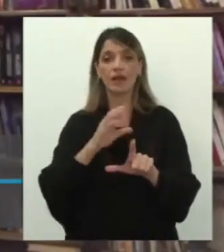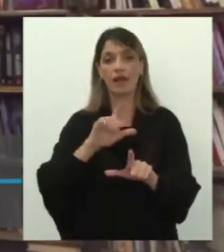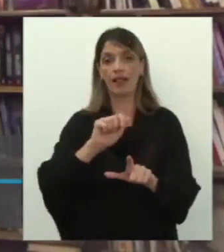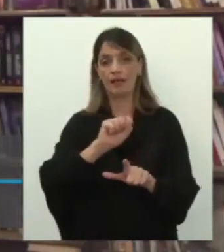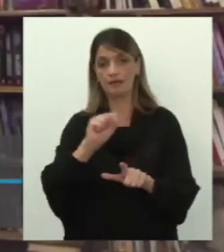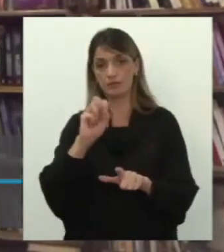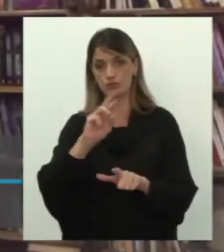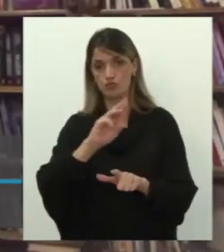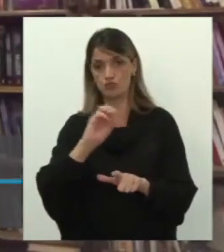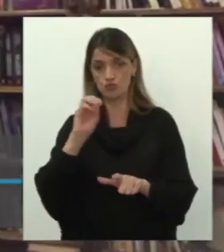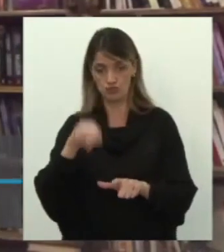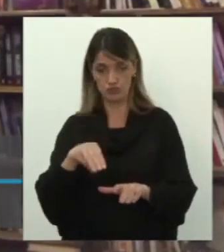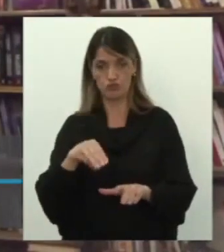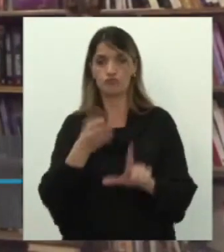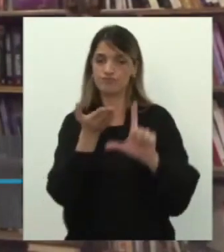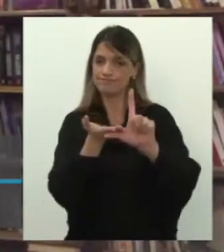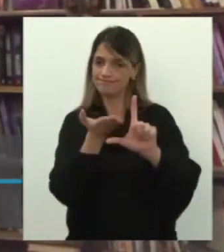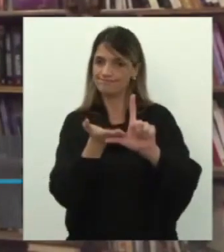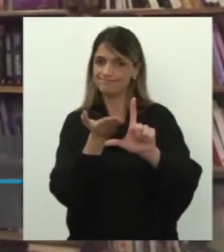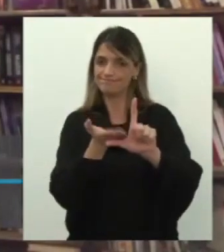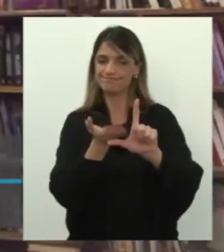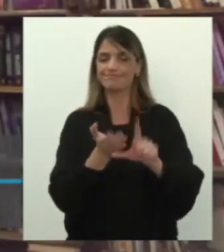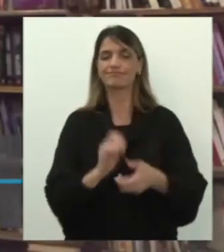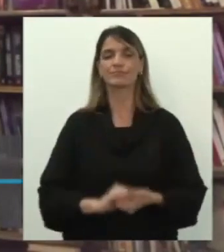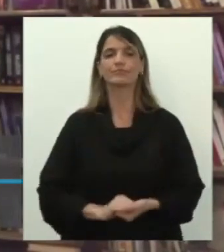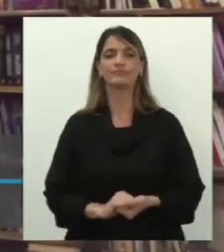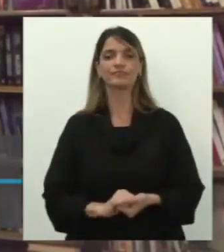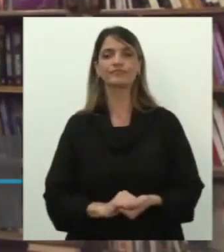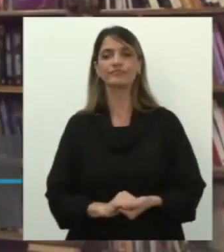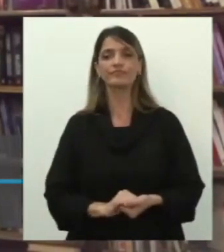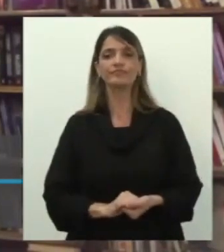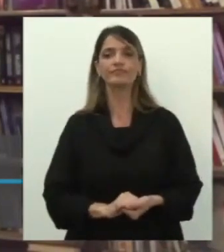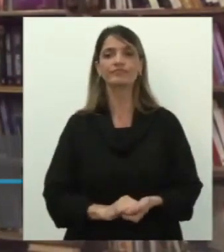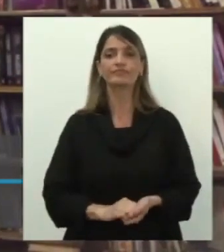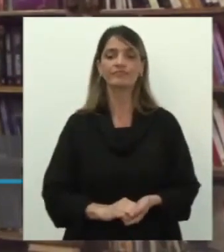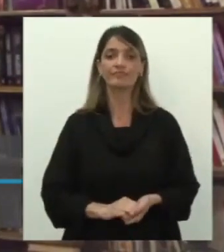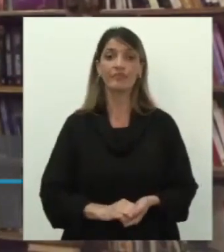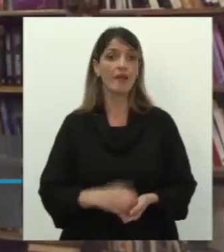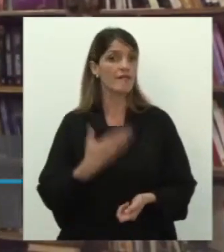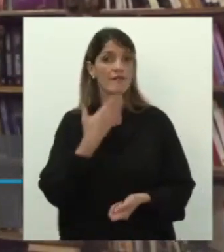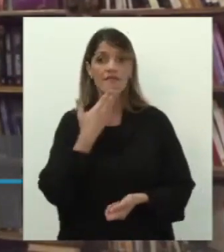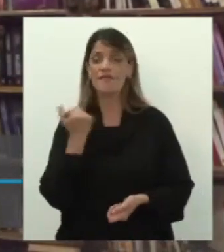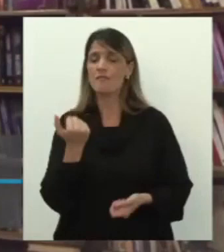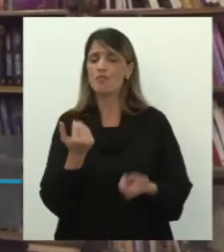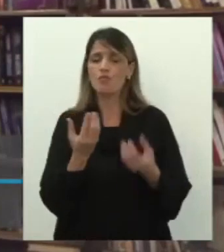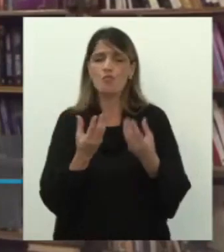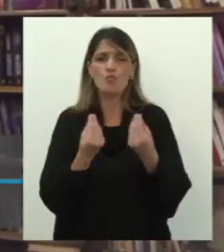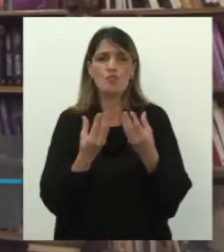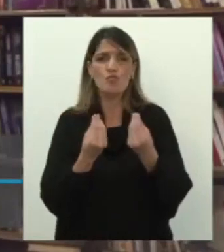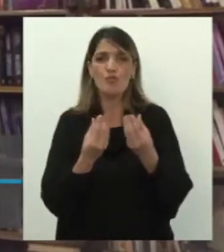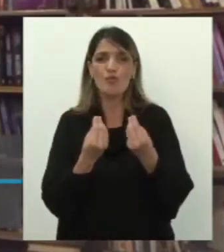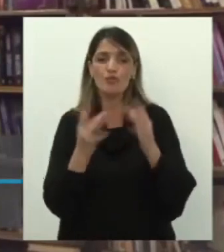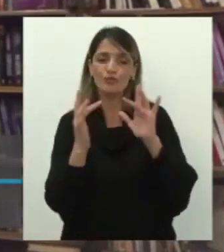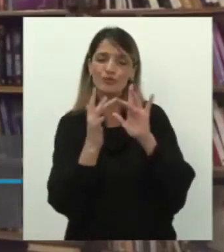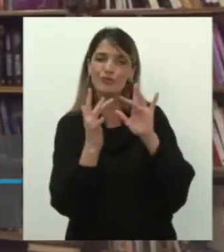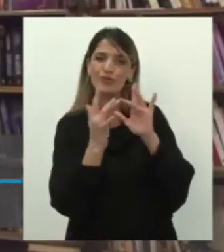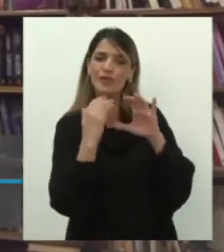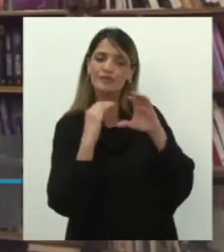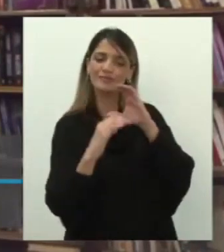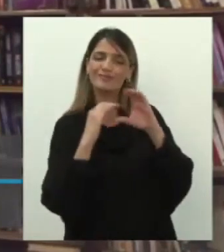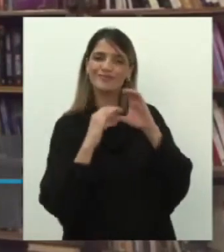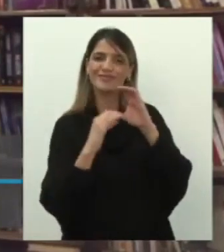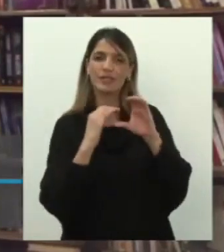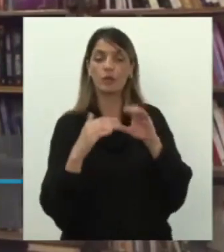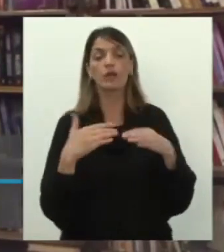o Classroom está integrado com a sede, isso também facilitou bastante o nosso caminho de contato. Então a